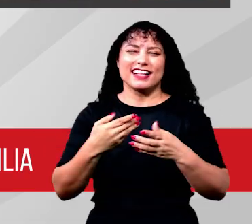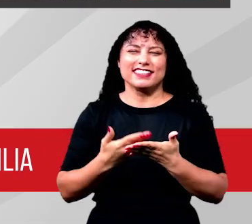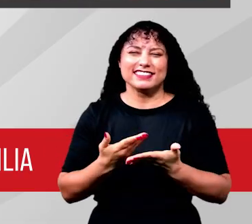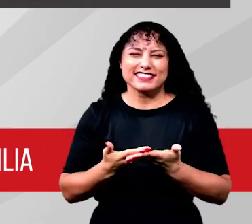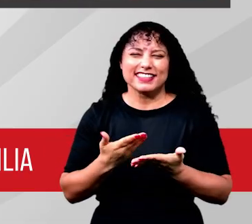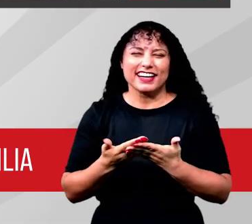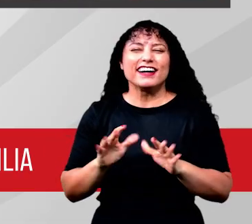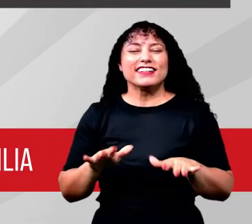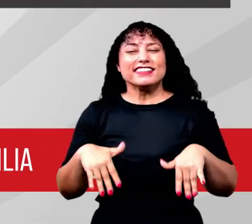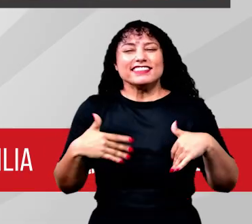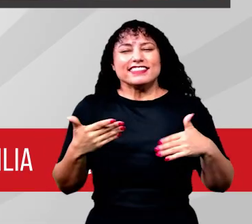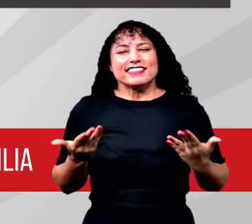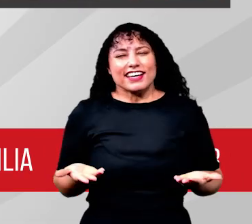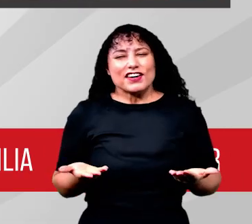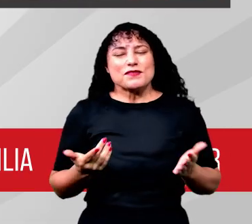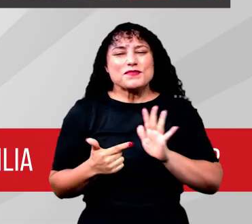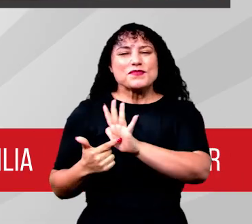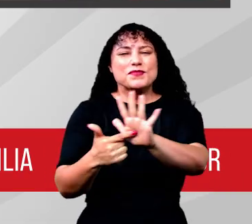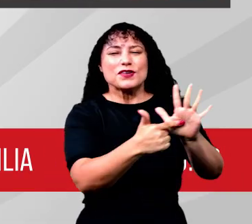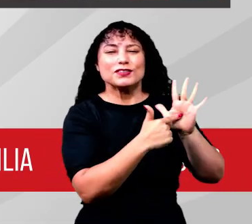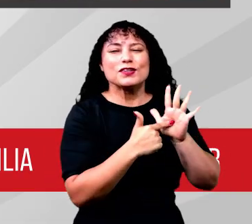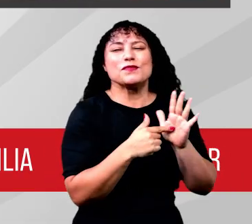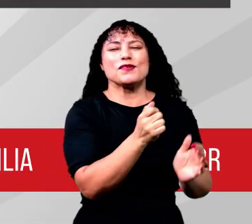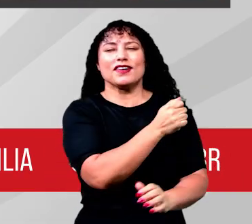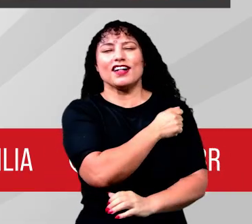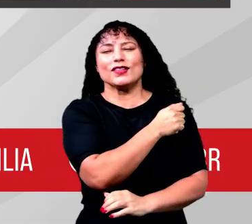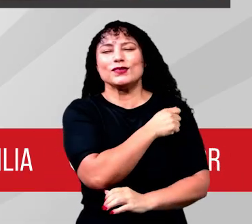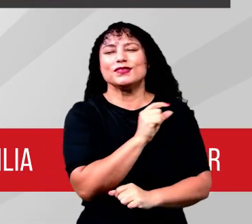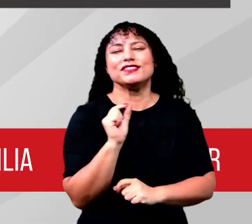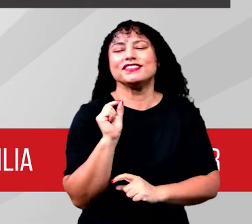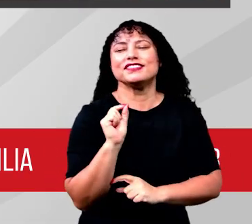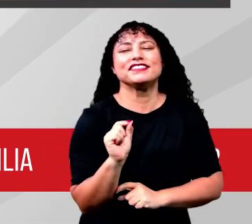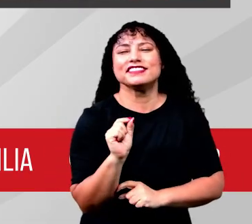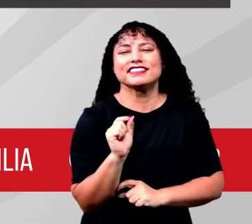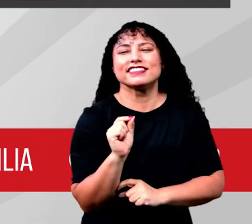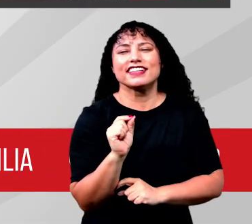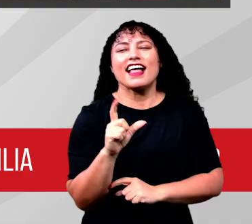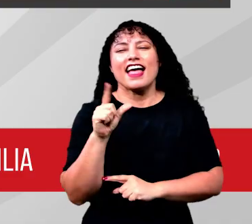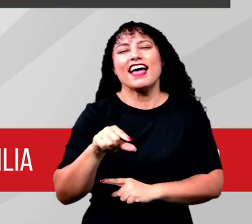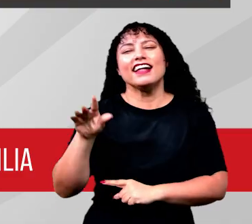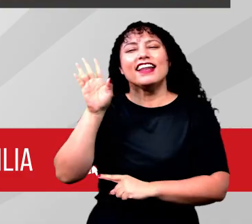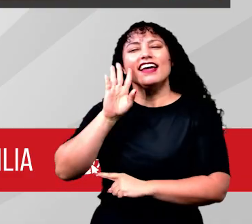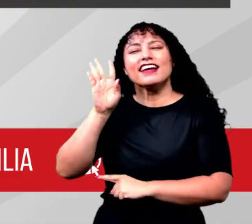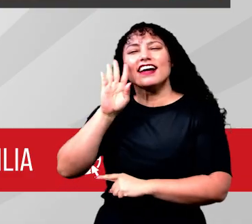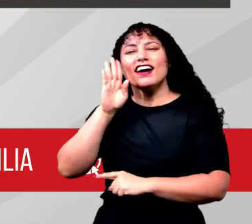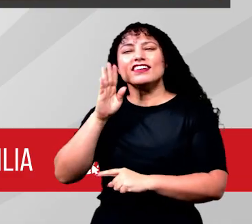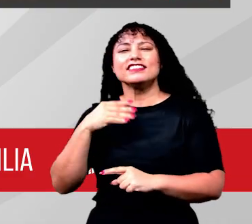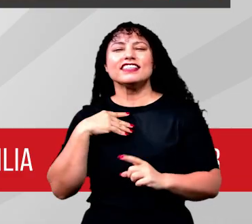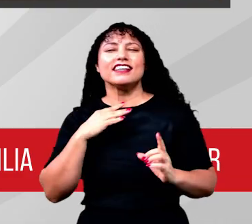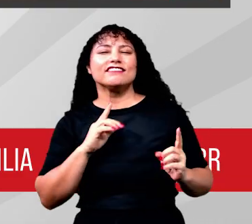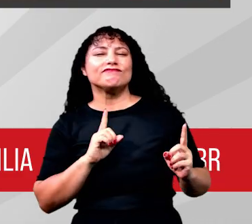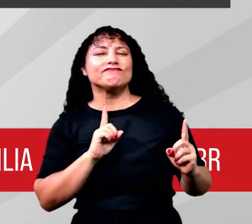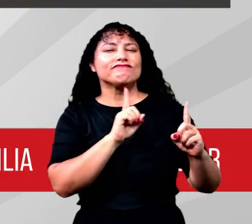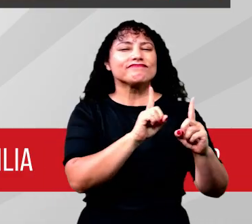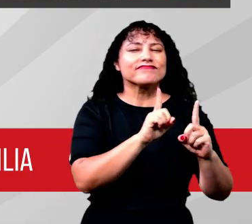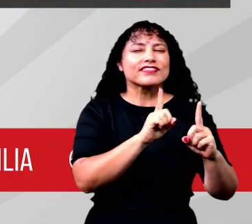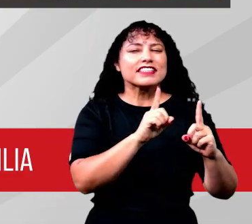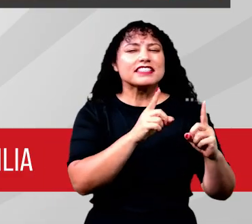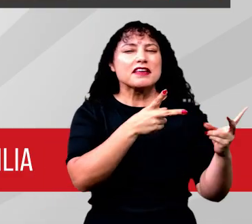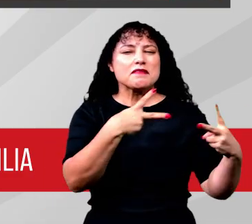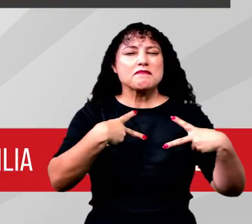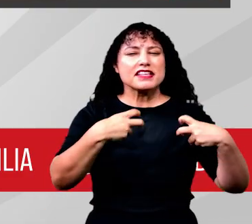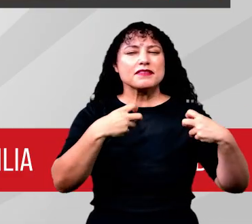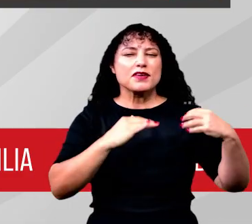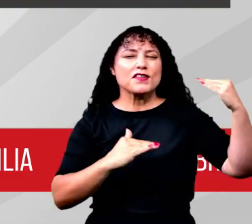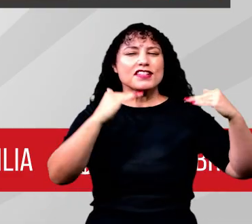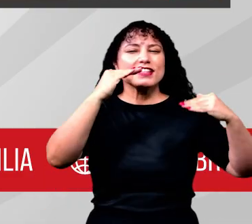Então, assim, mostrou para o estudante que é muito bacana você chegar numa pessoa e você ver o nível que você evoluiu, que